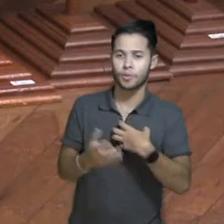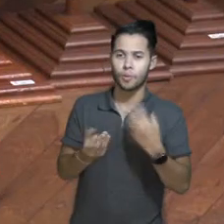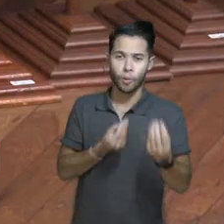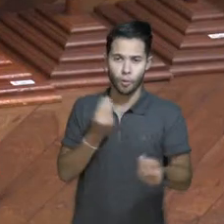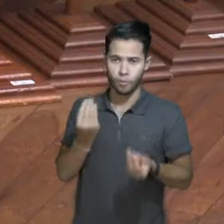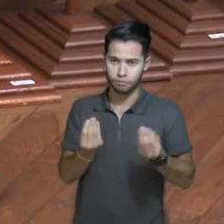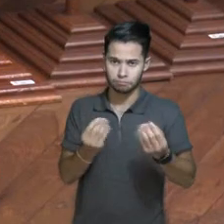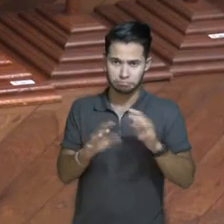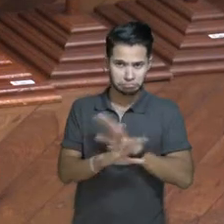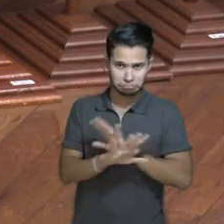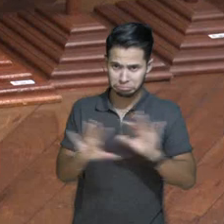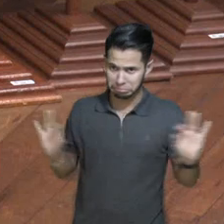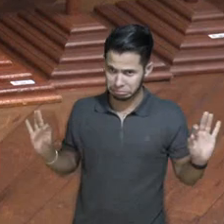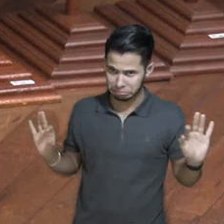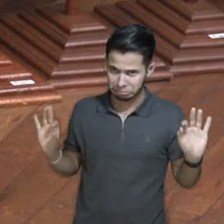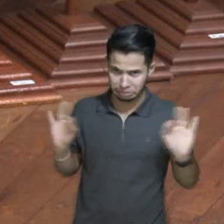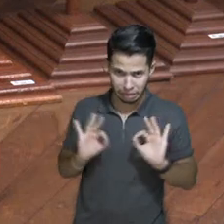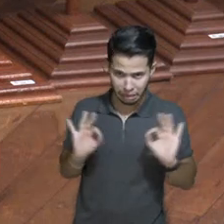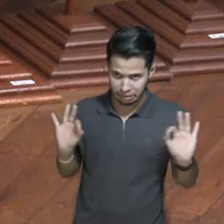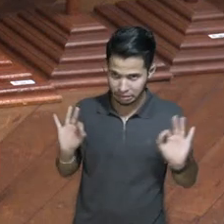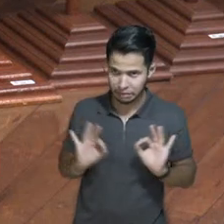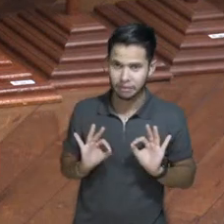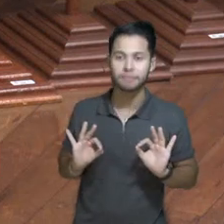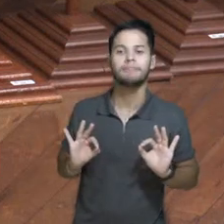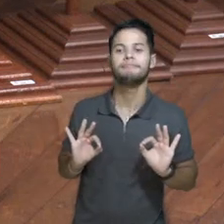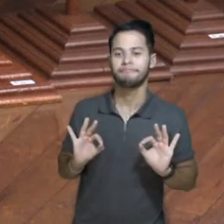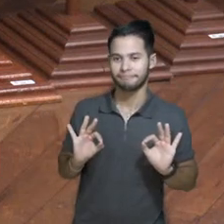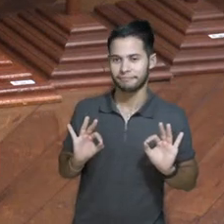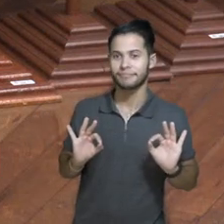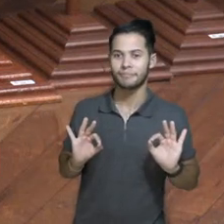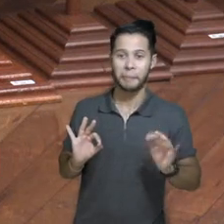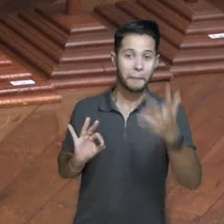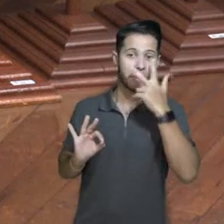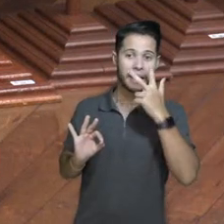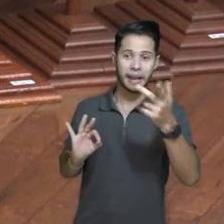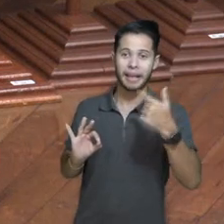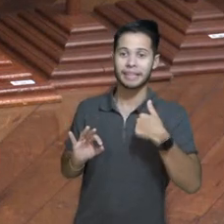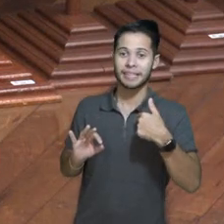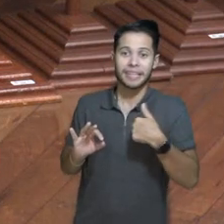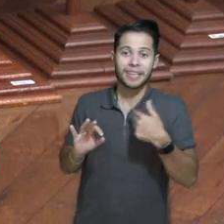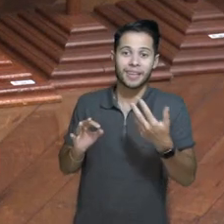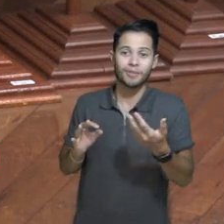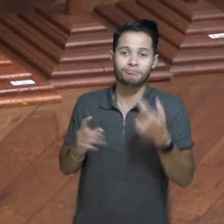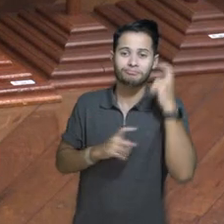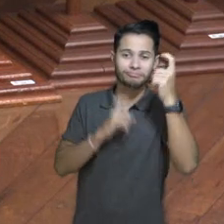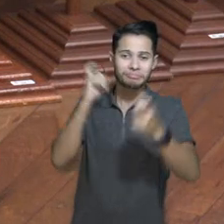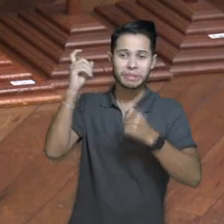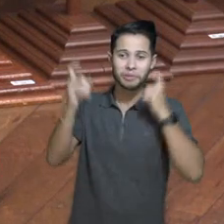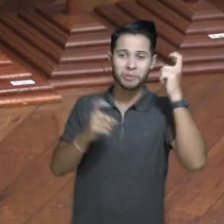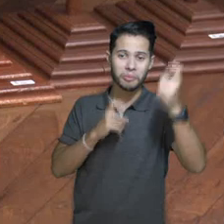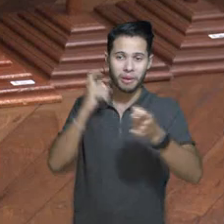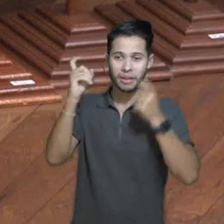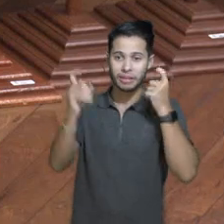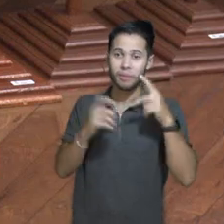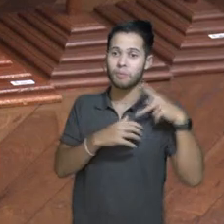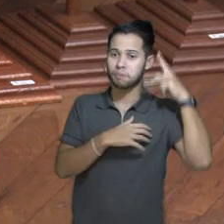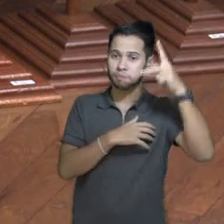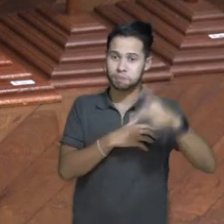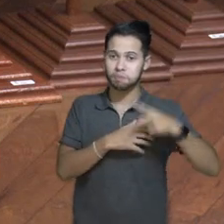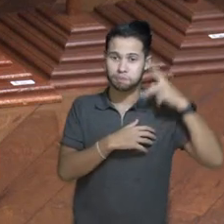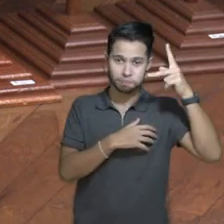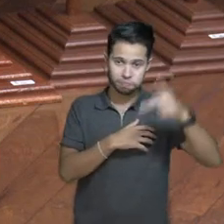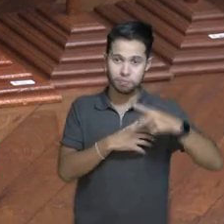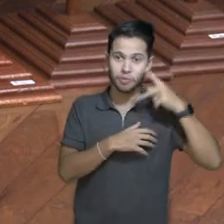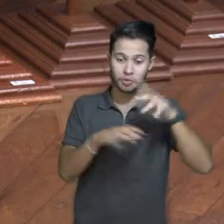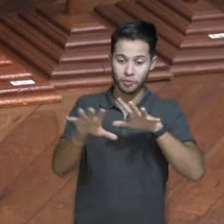e que eu faça essas perguntas básicas eu deixo de ter essa preocupação política